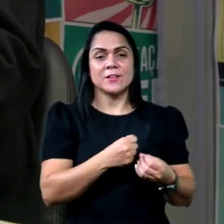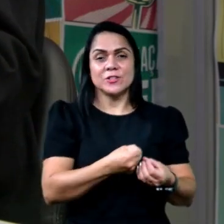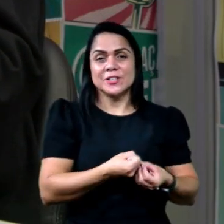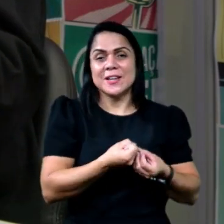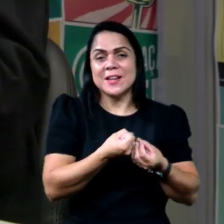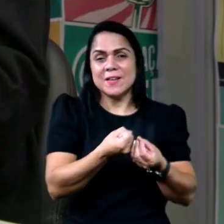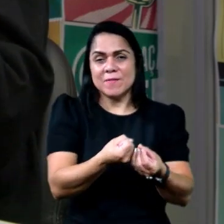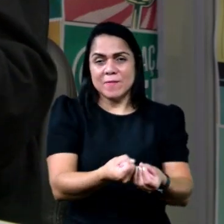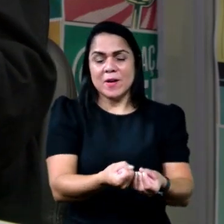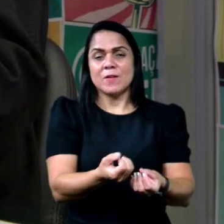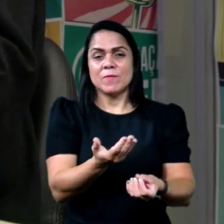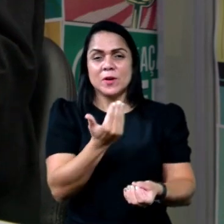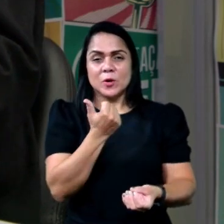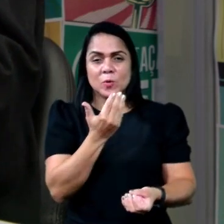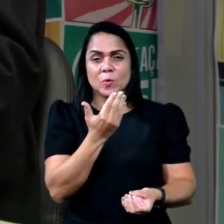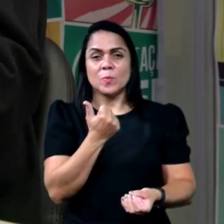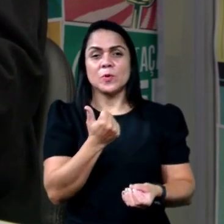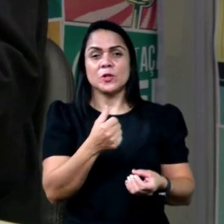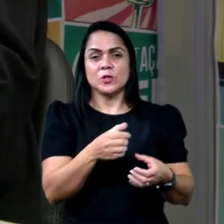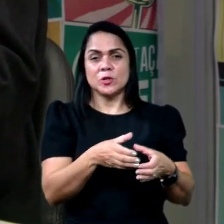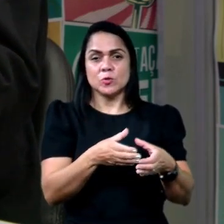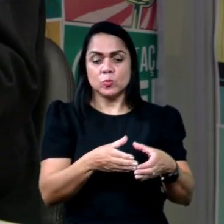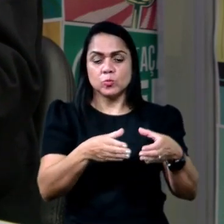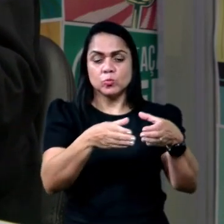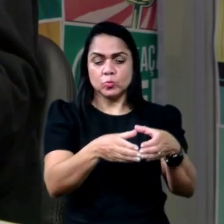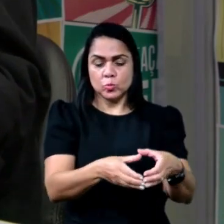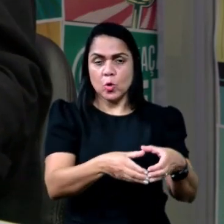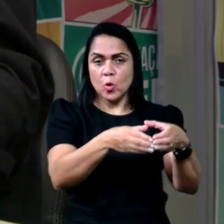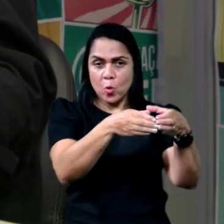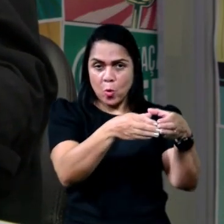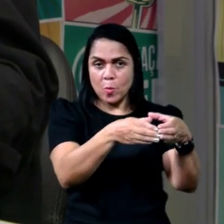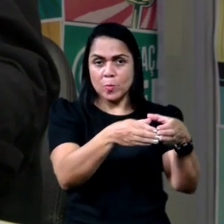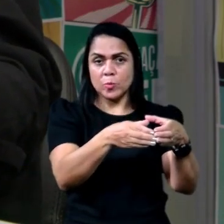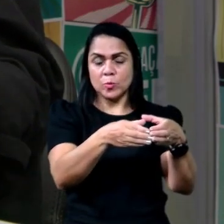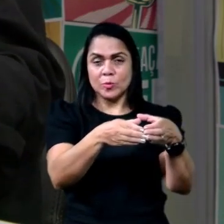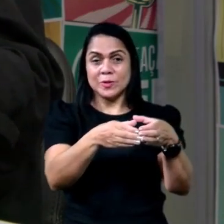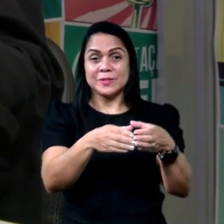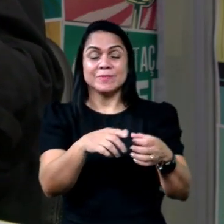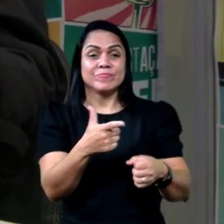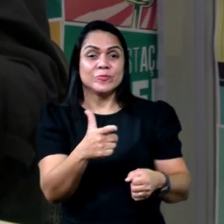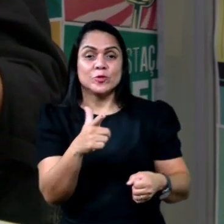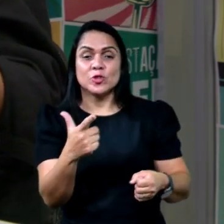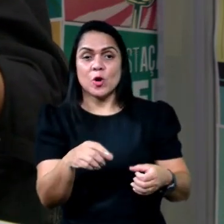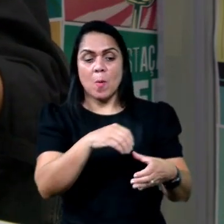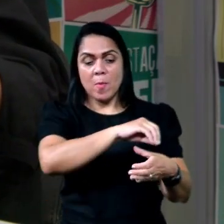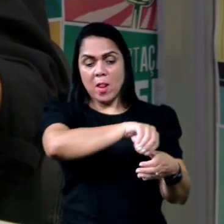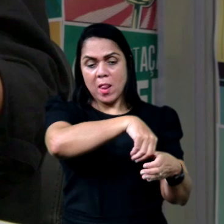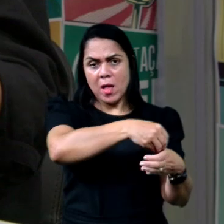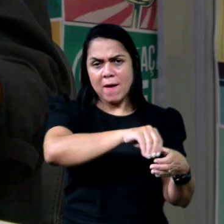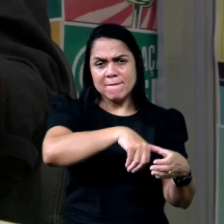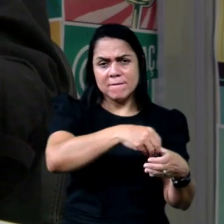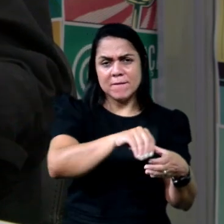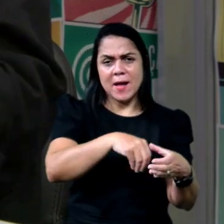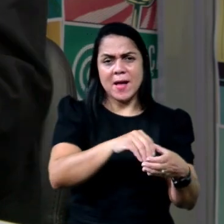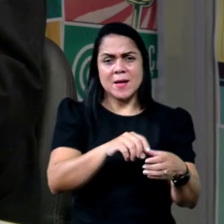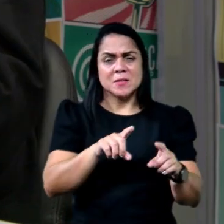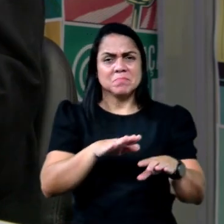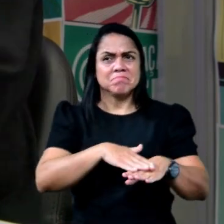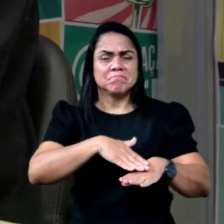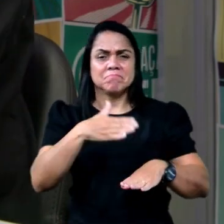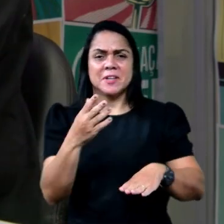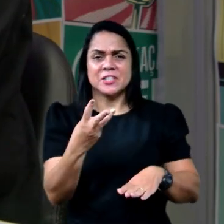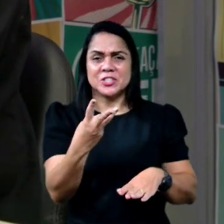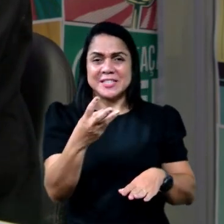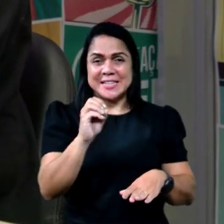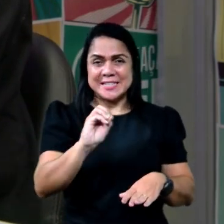as cumbucas e os copos, porque a gente não tinha como lavar, eram mais de 300 alunos, né? E